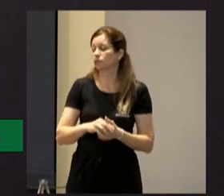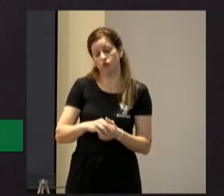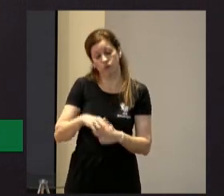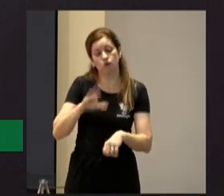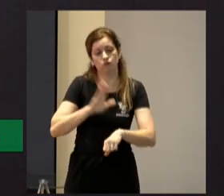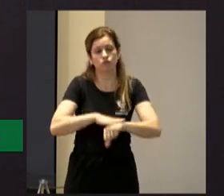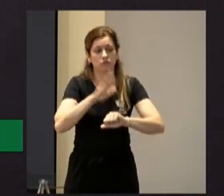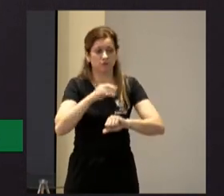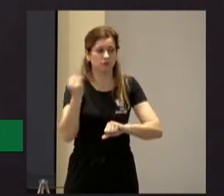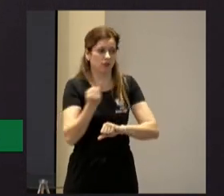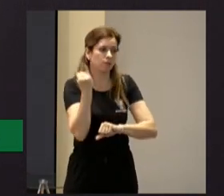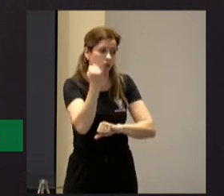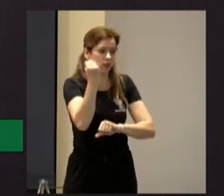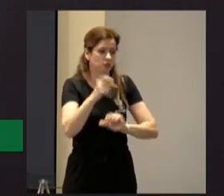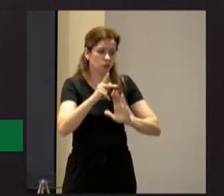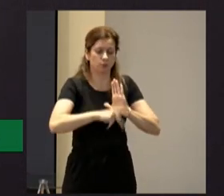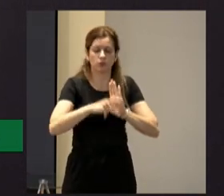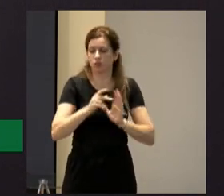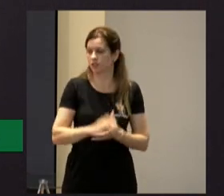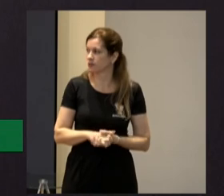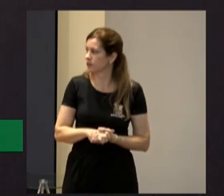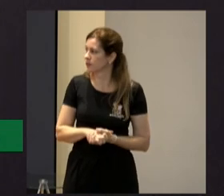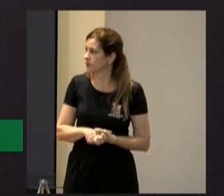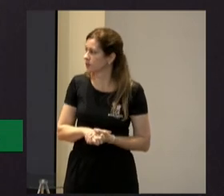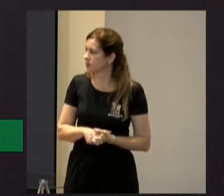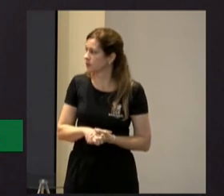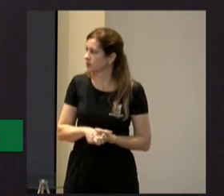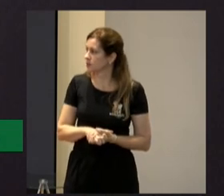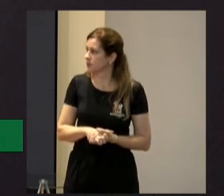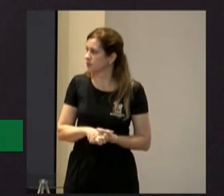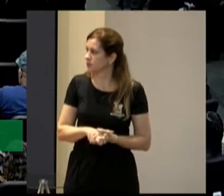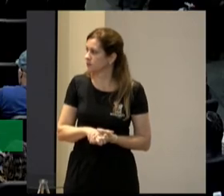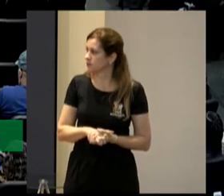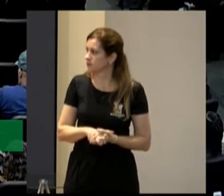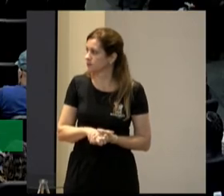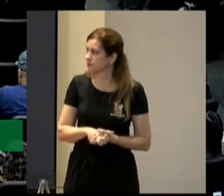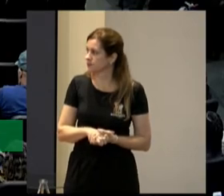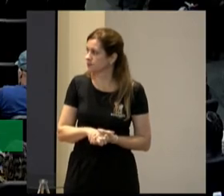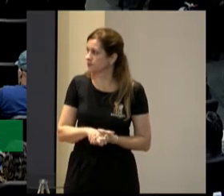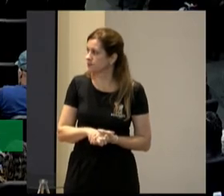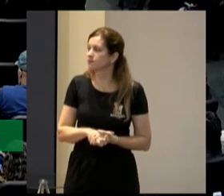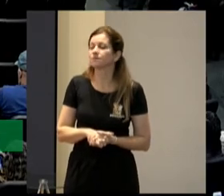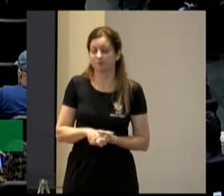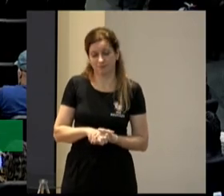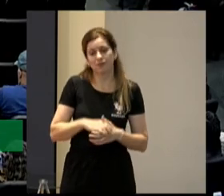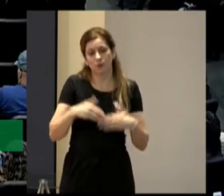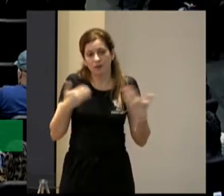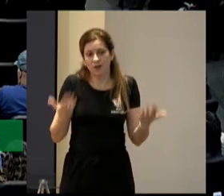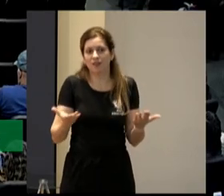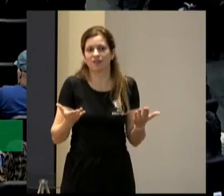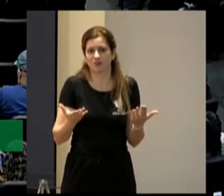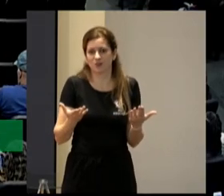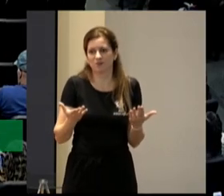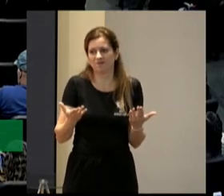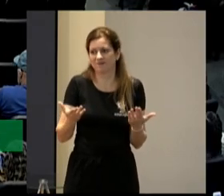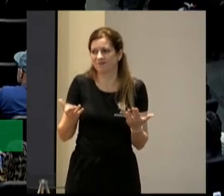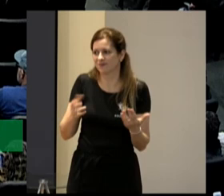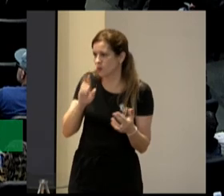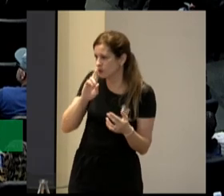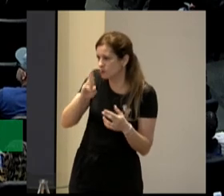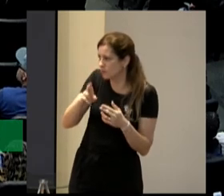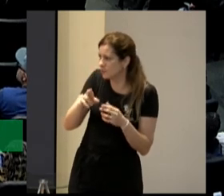do projeto esse ano, que tomou um vulto maior, assim. Então, eu acho que é isso. Não sei se eu respondi.